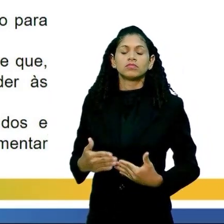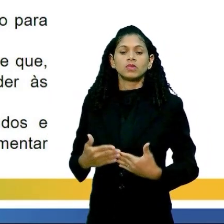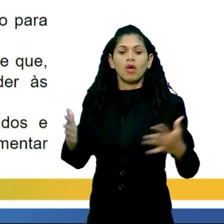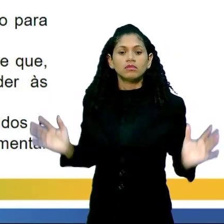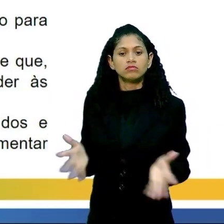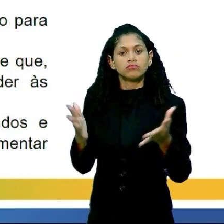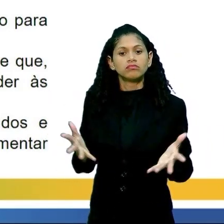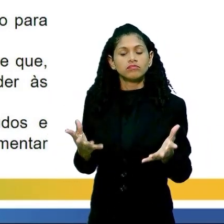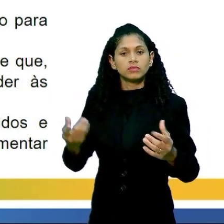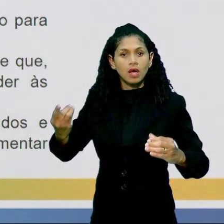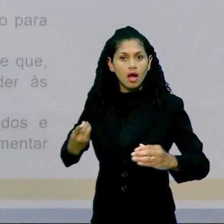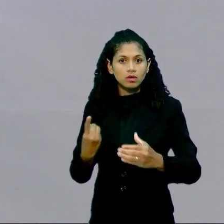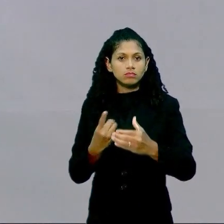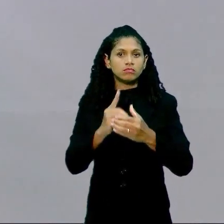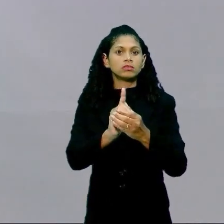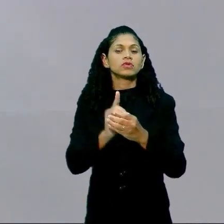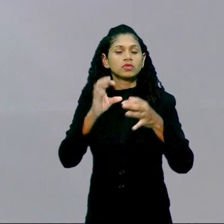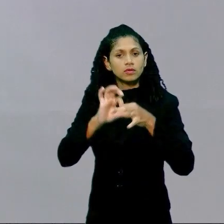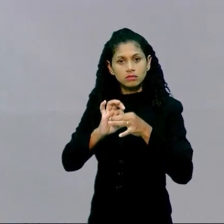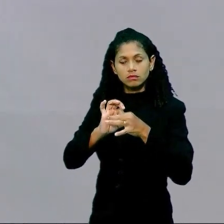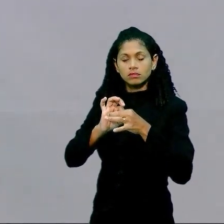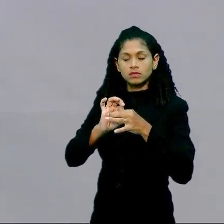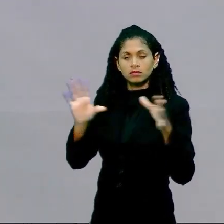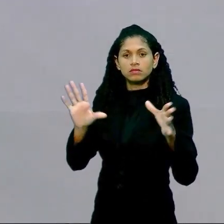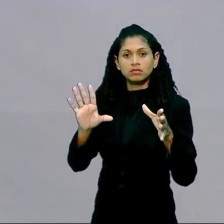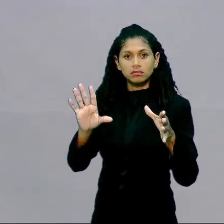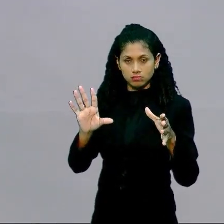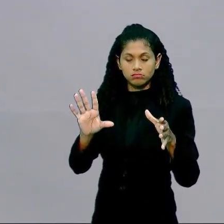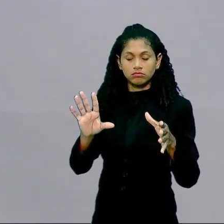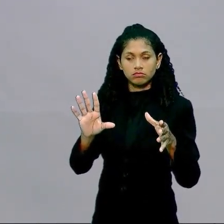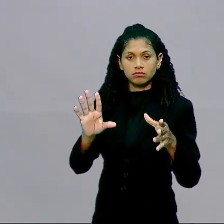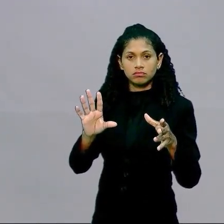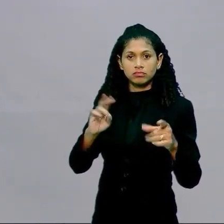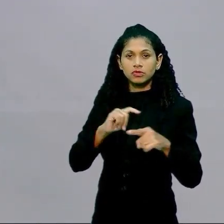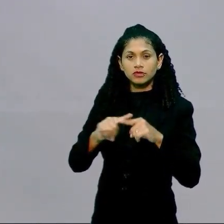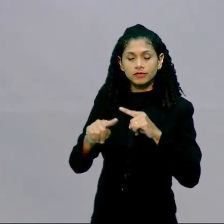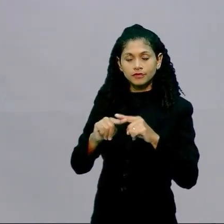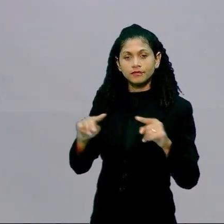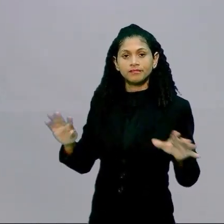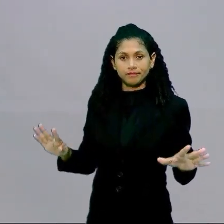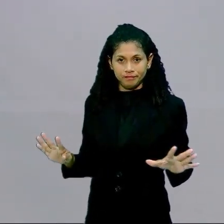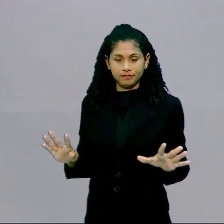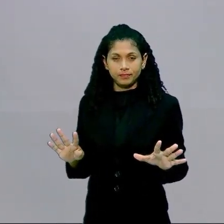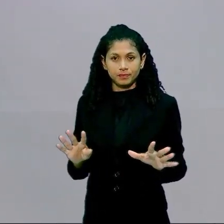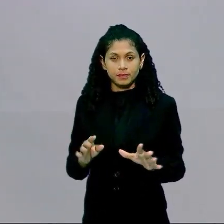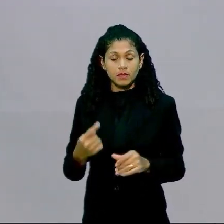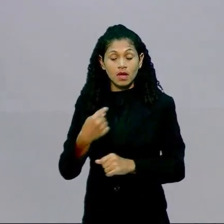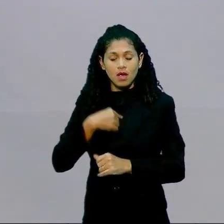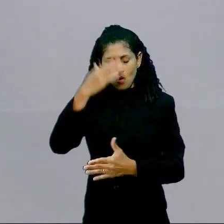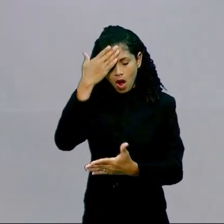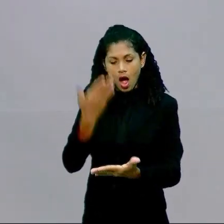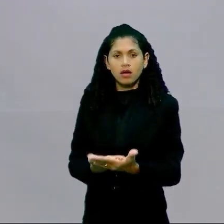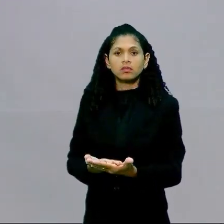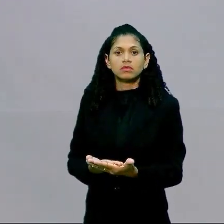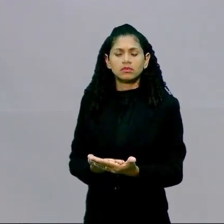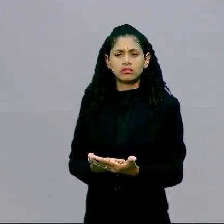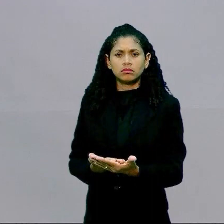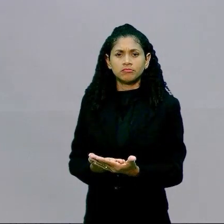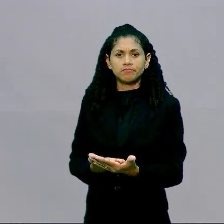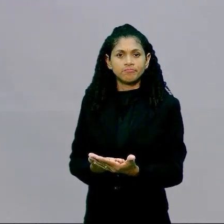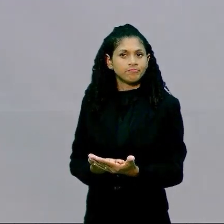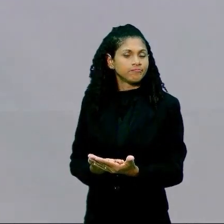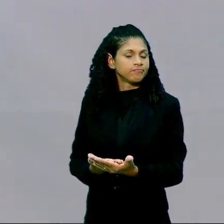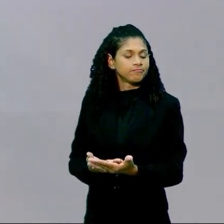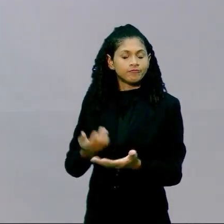a inclusão e a diversidade. Olha, eu particularmente acredito que eu não precisava ler aquele